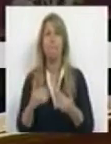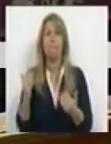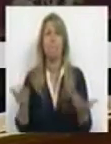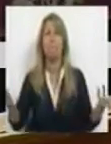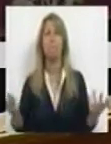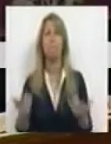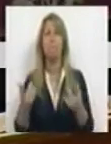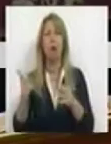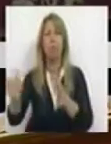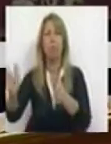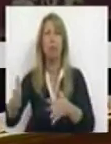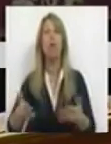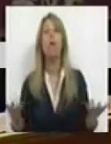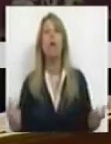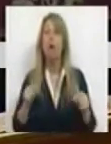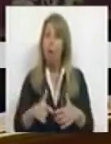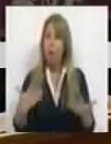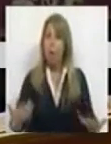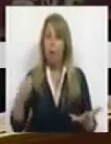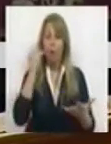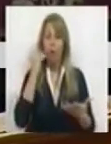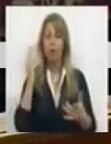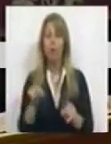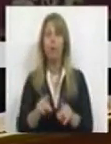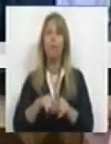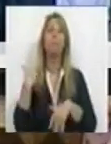hoje, como se trata de manter privilégios absurdos